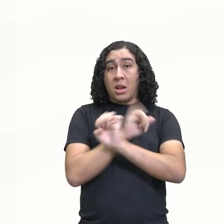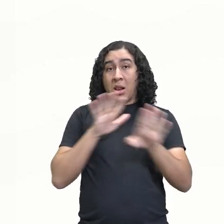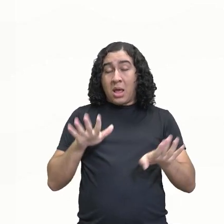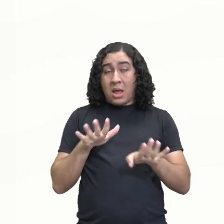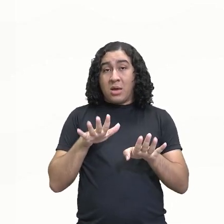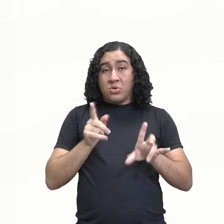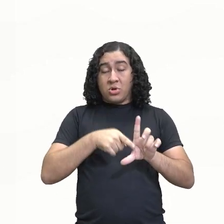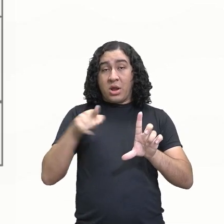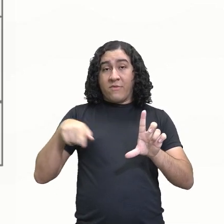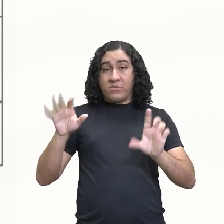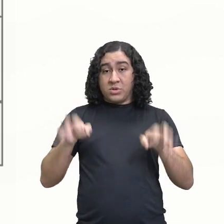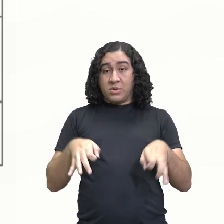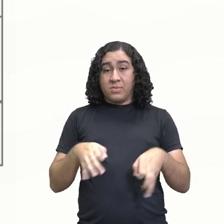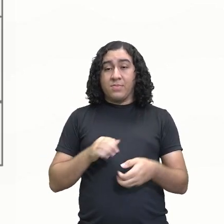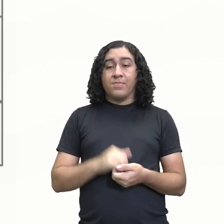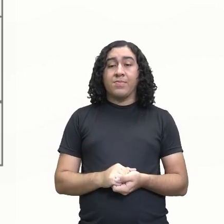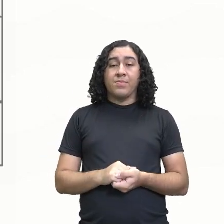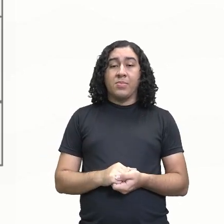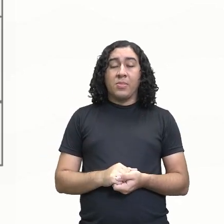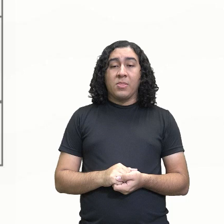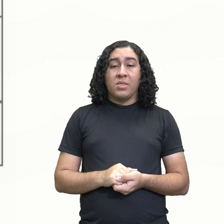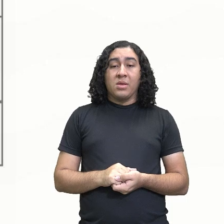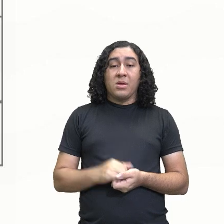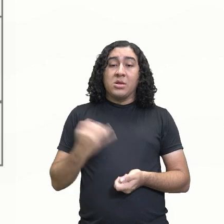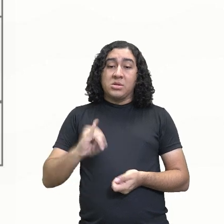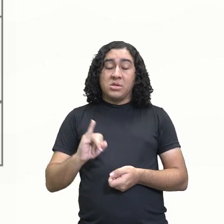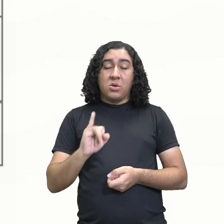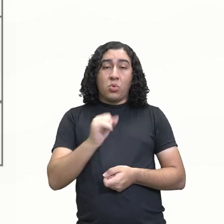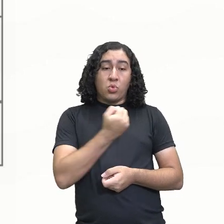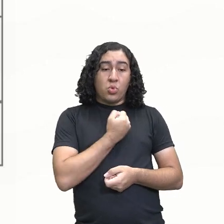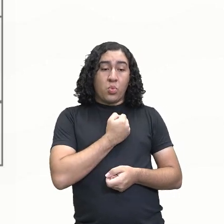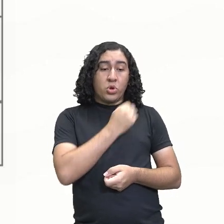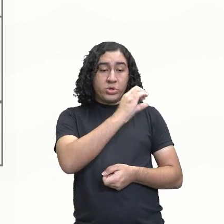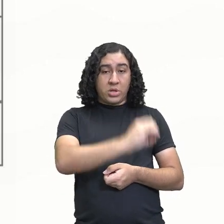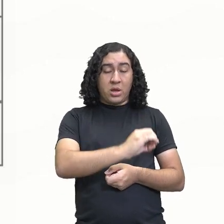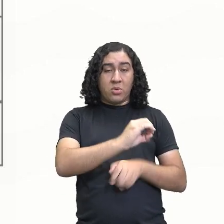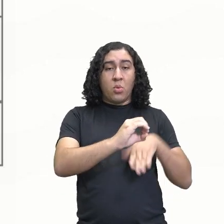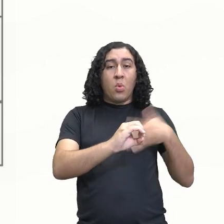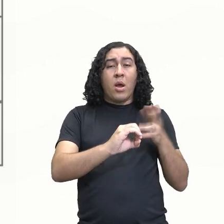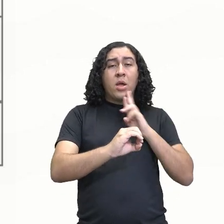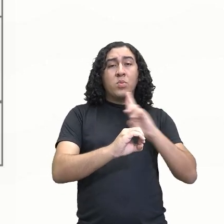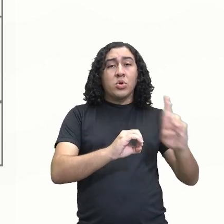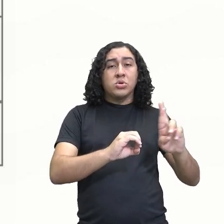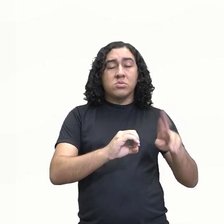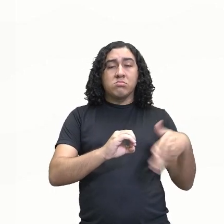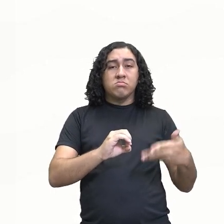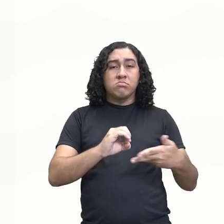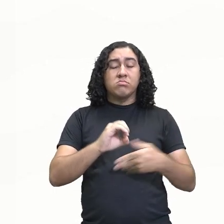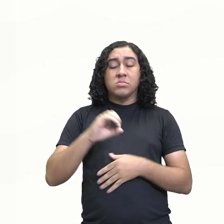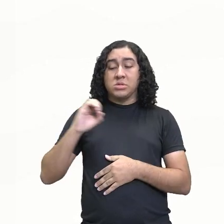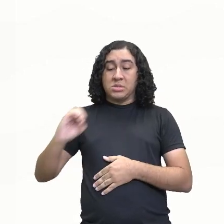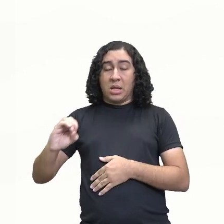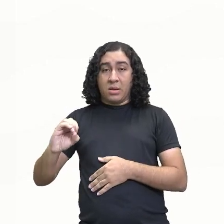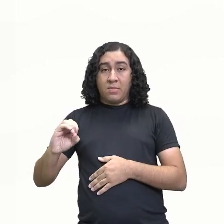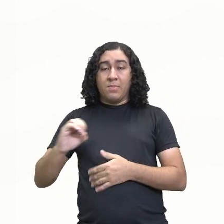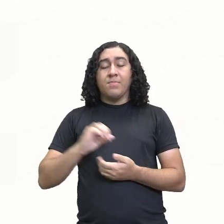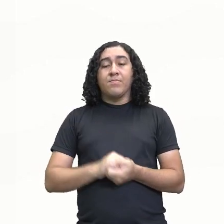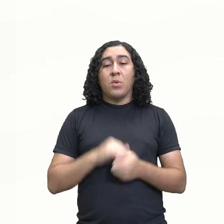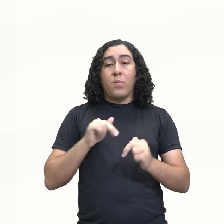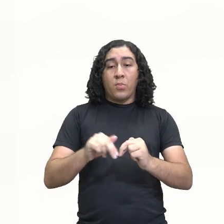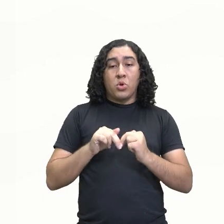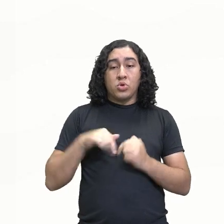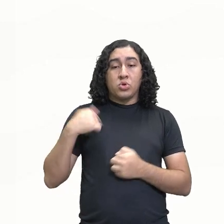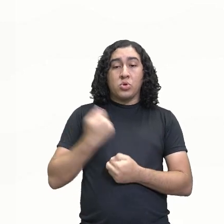nosso gráfico. Quando o valor é zero, qual é o resultado? Zero. É por isso que